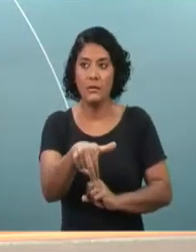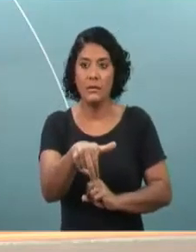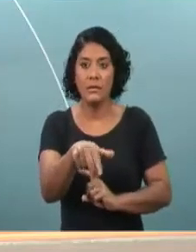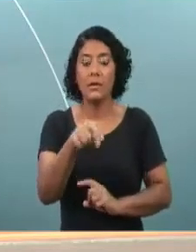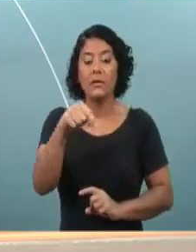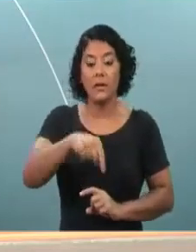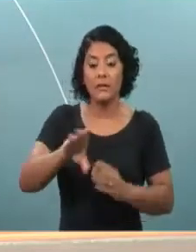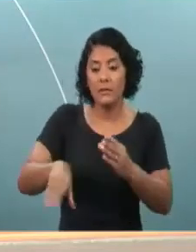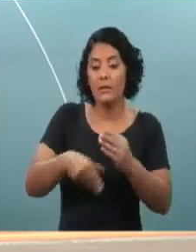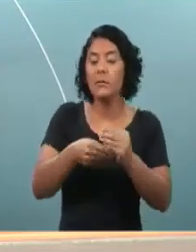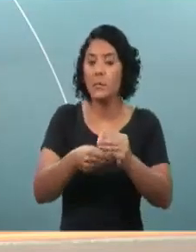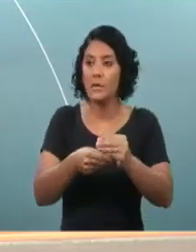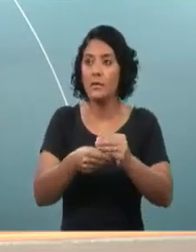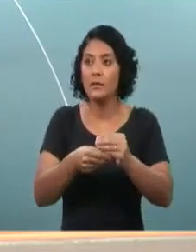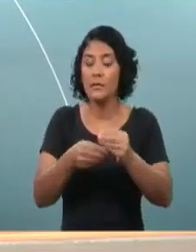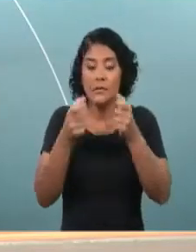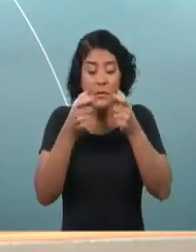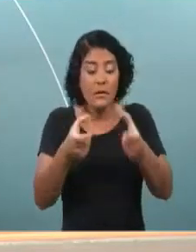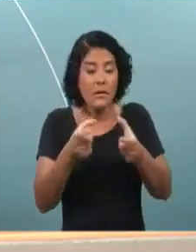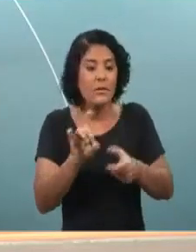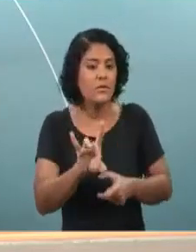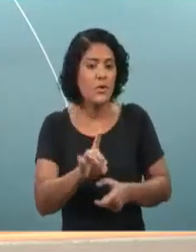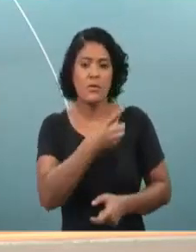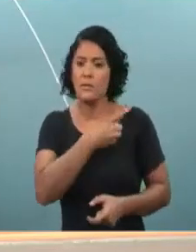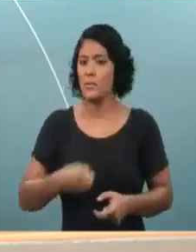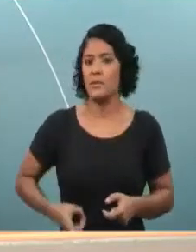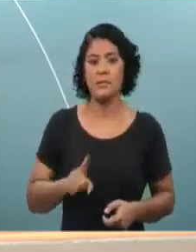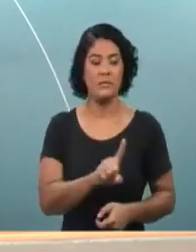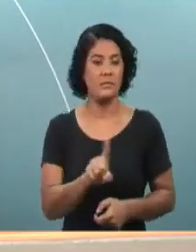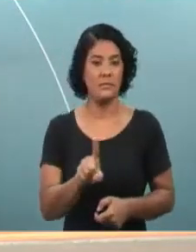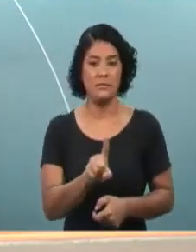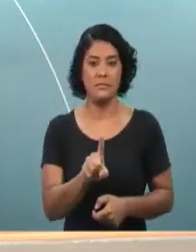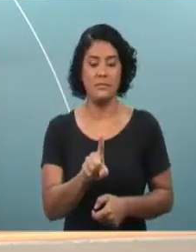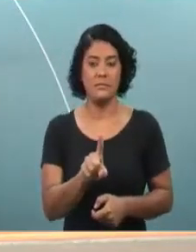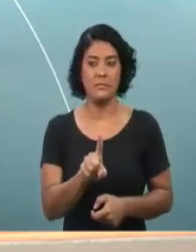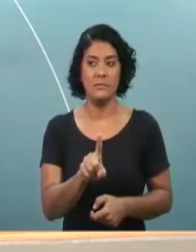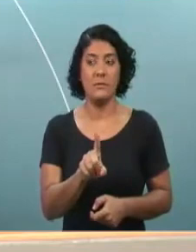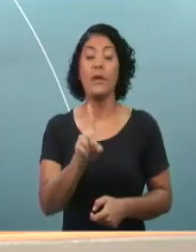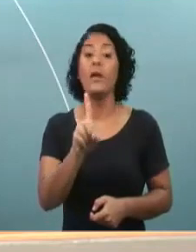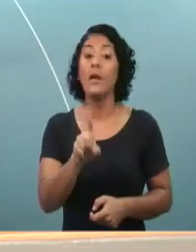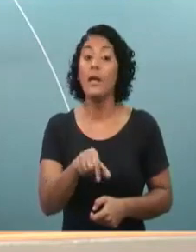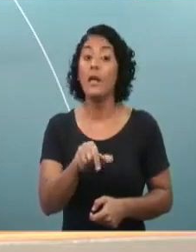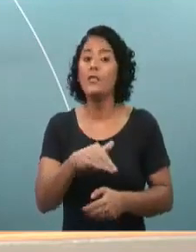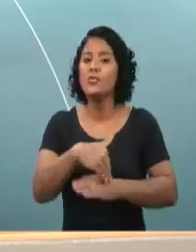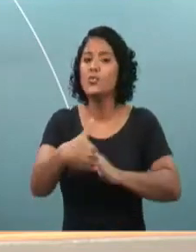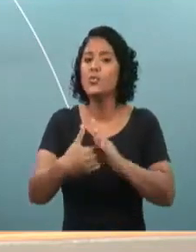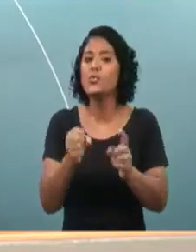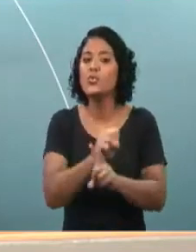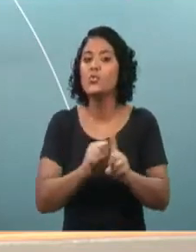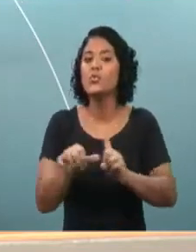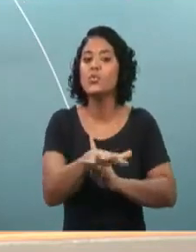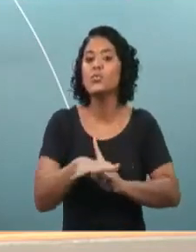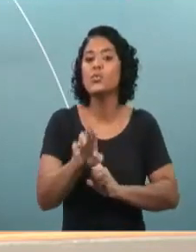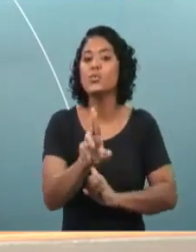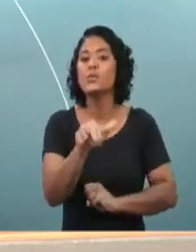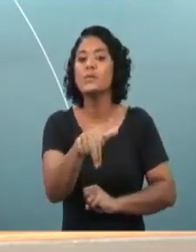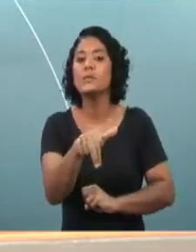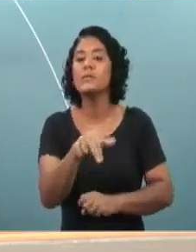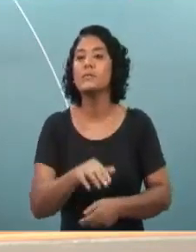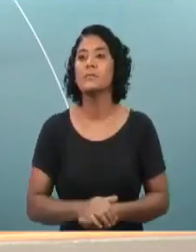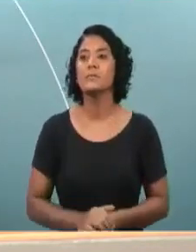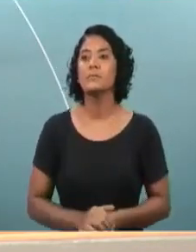caso dessas emendas, o interesse não é só dos deputados, é de toda a sociedade norte